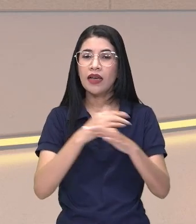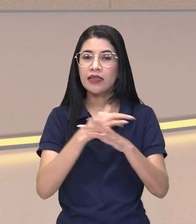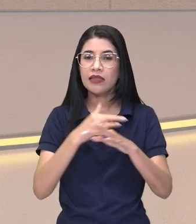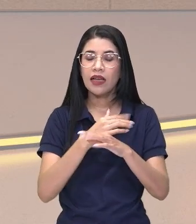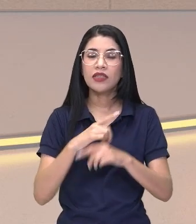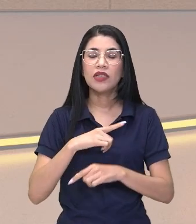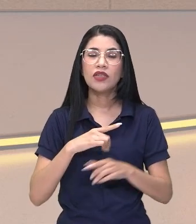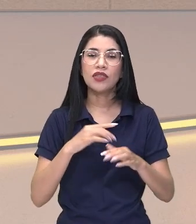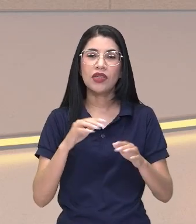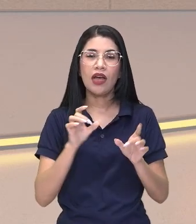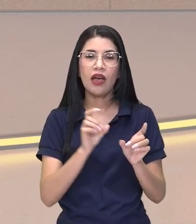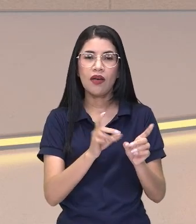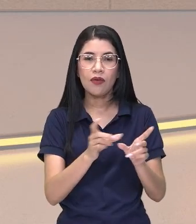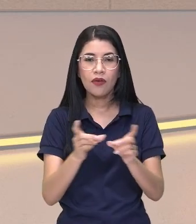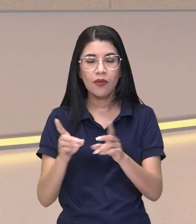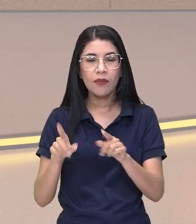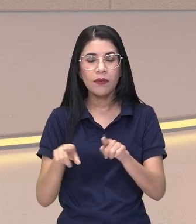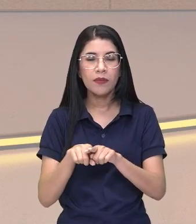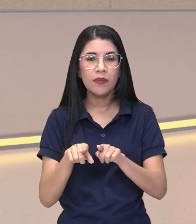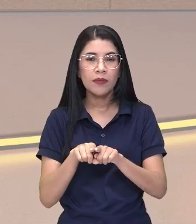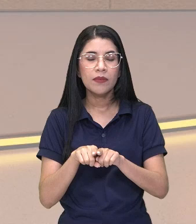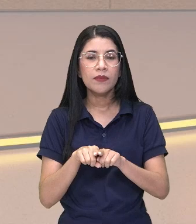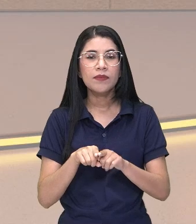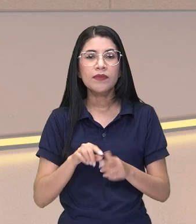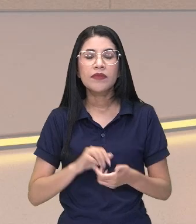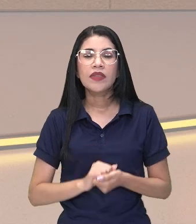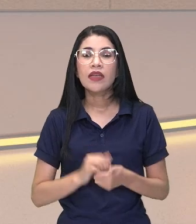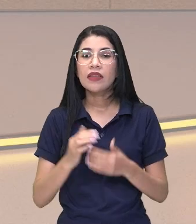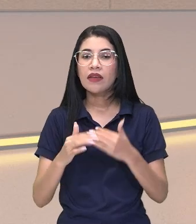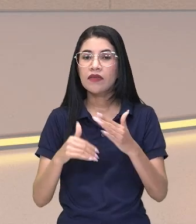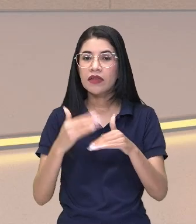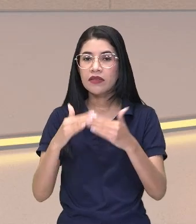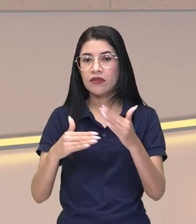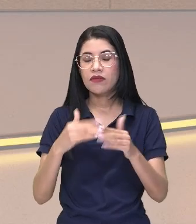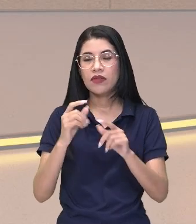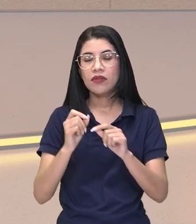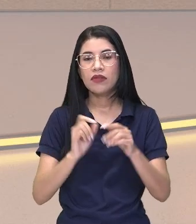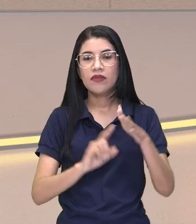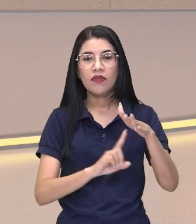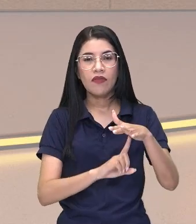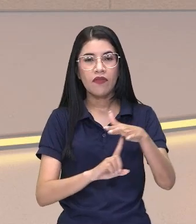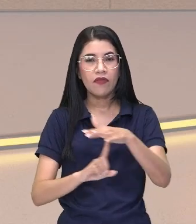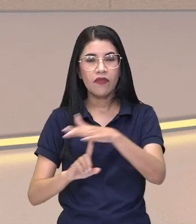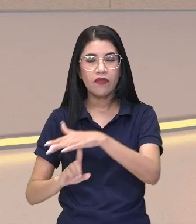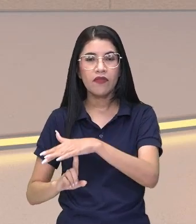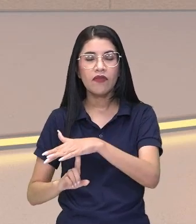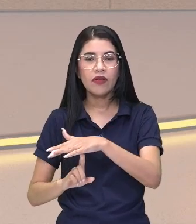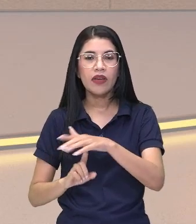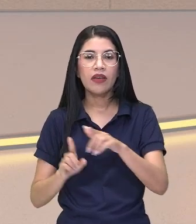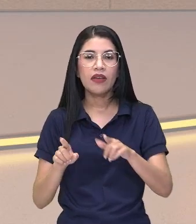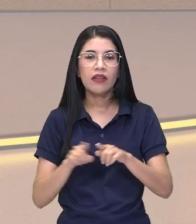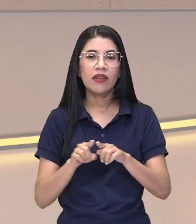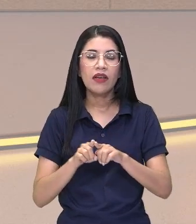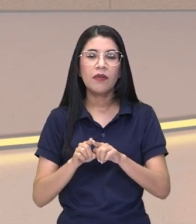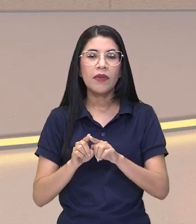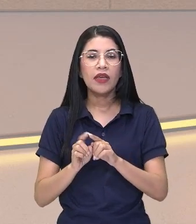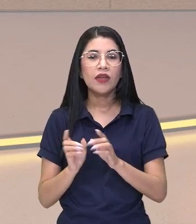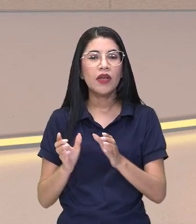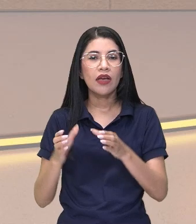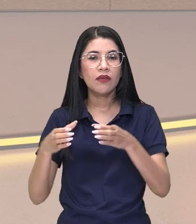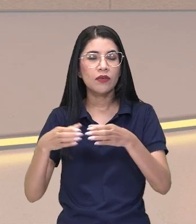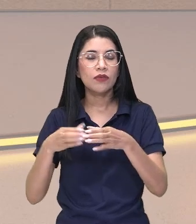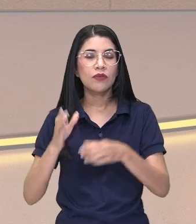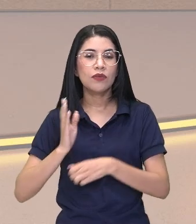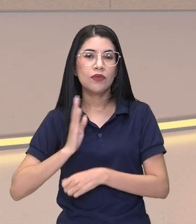comércio, são as cidades então que estão desenvolvendo ali o quê? As feiras, os burgos estão